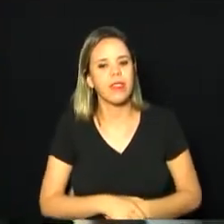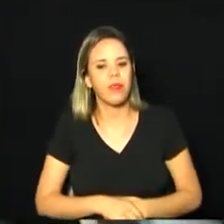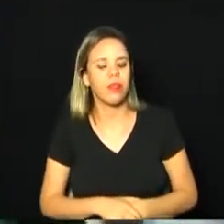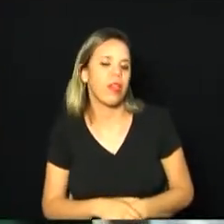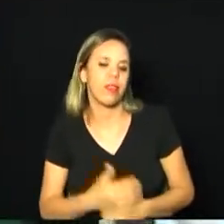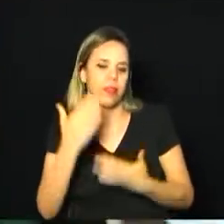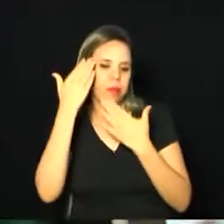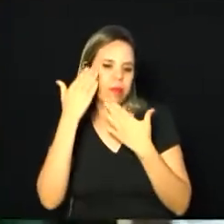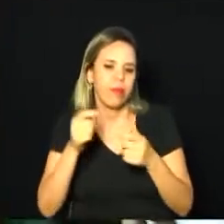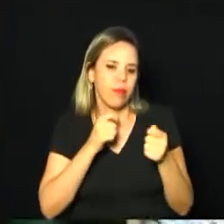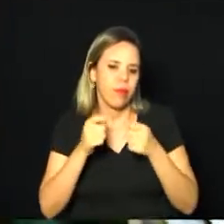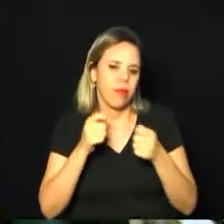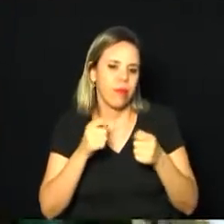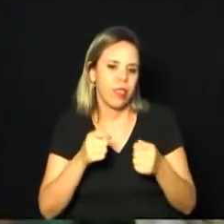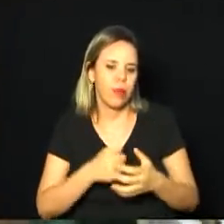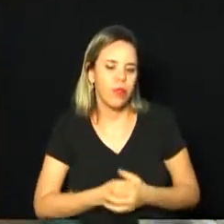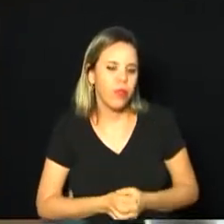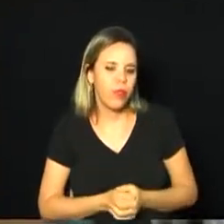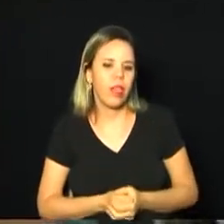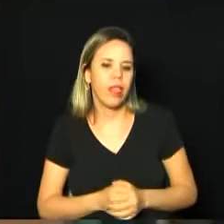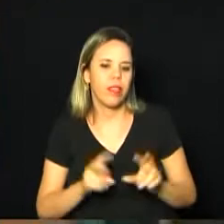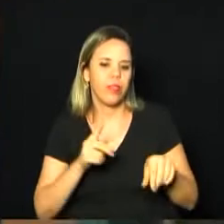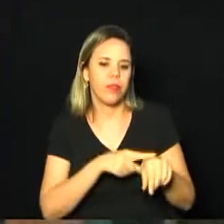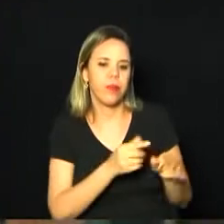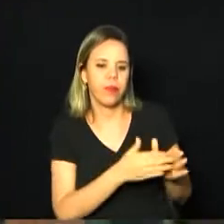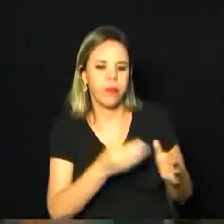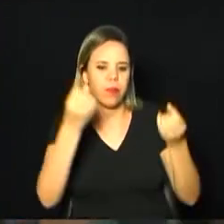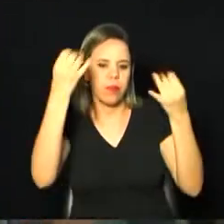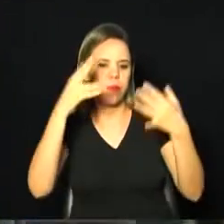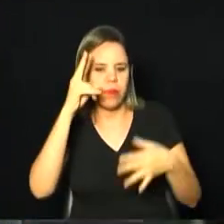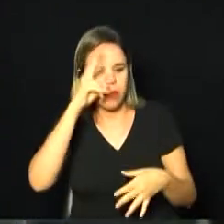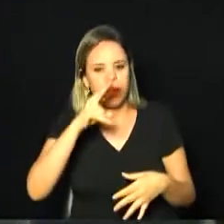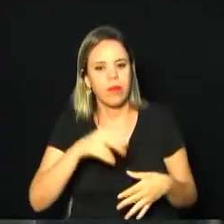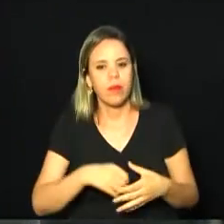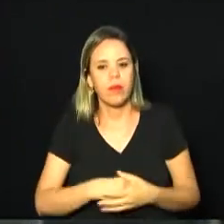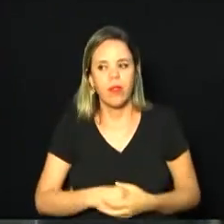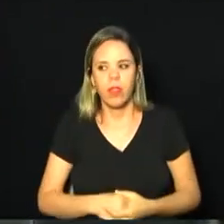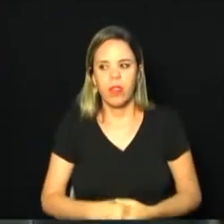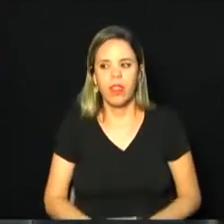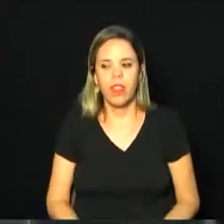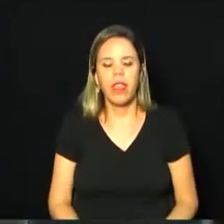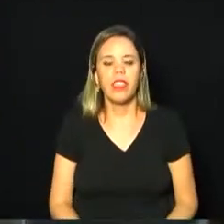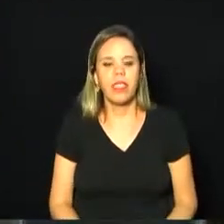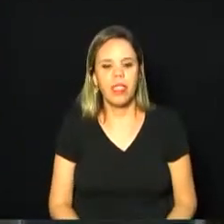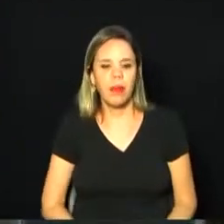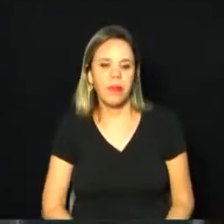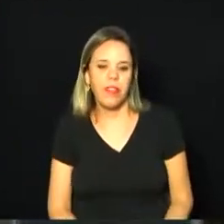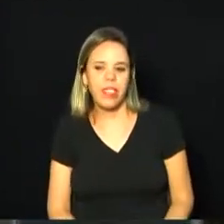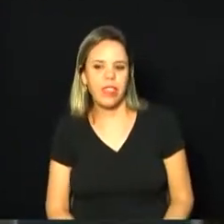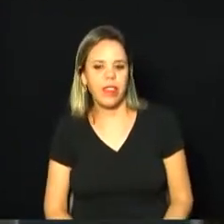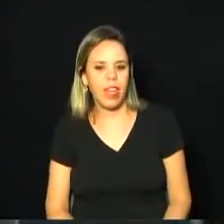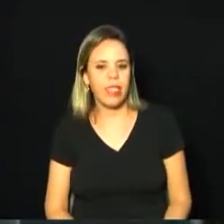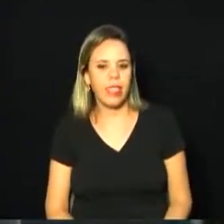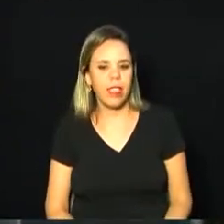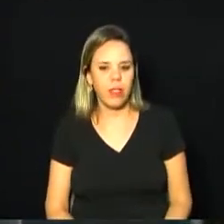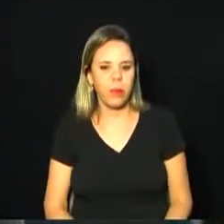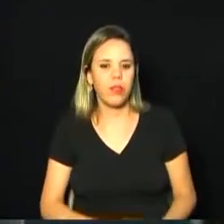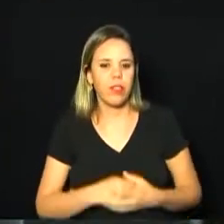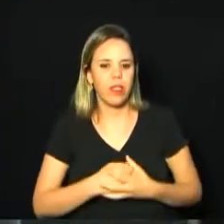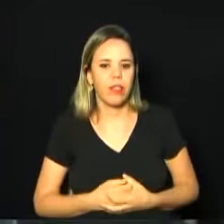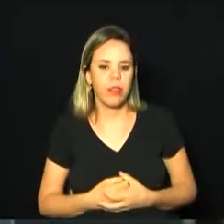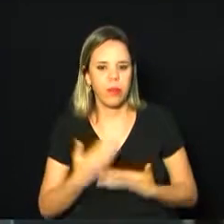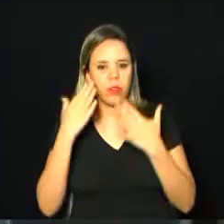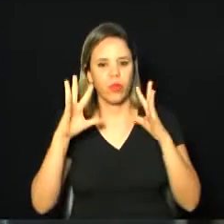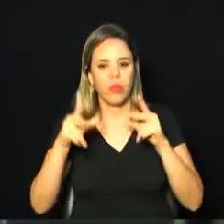Professor muito obrigada pela sua entrevista pelo seu tempo aqui para contar tanta história para gente Eu que agradeço a oportunidade e convido a todos